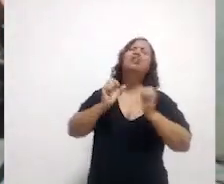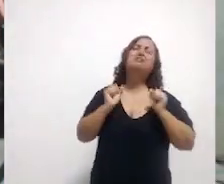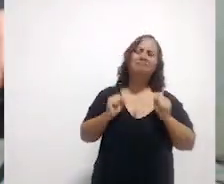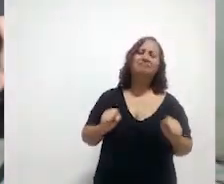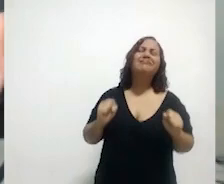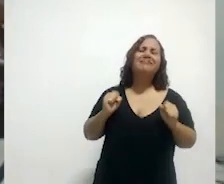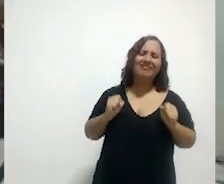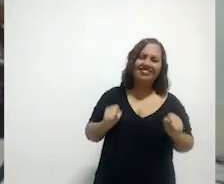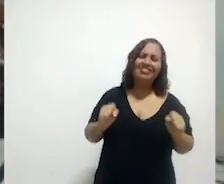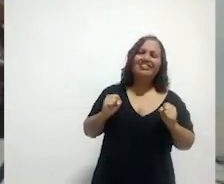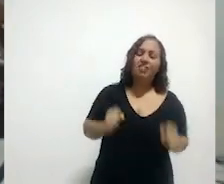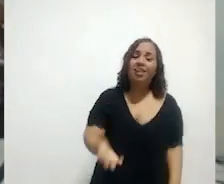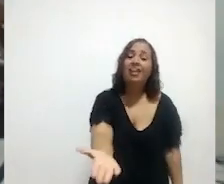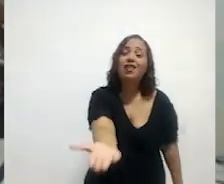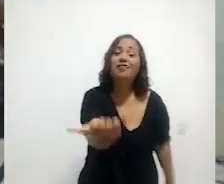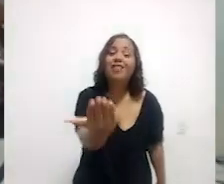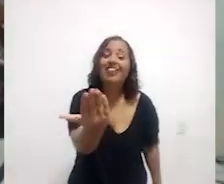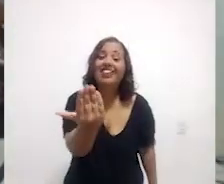adorar.